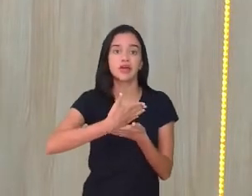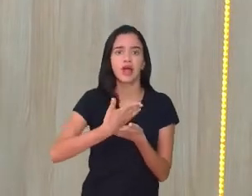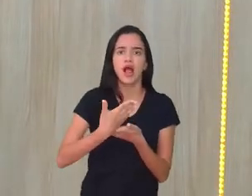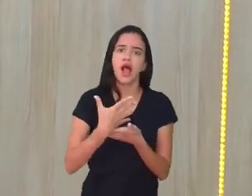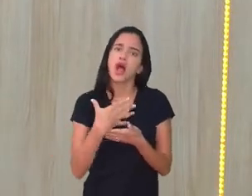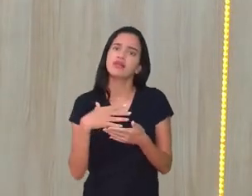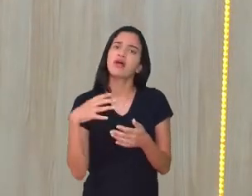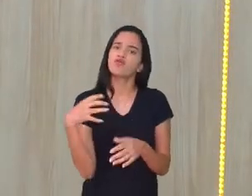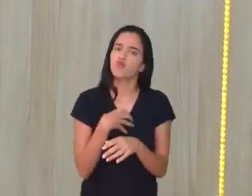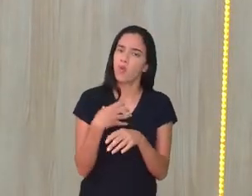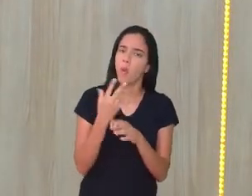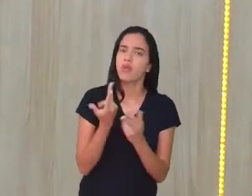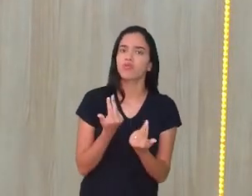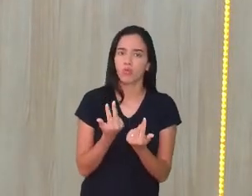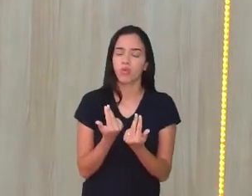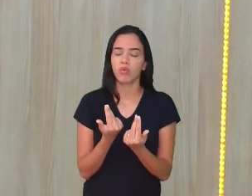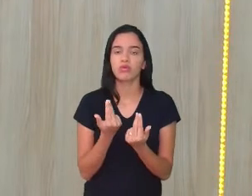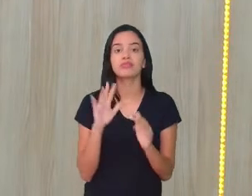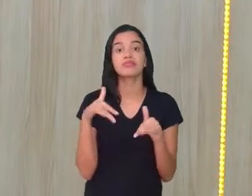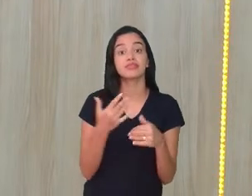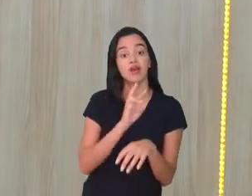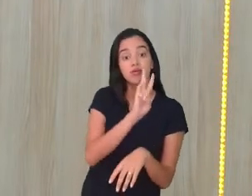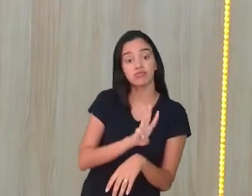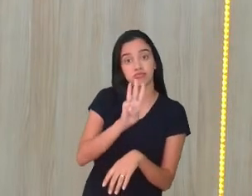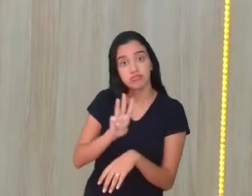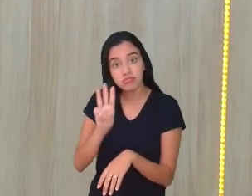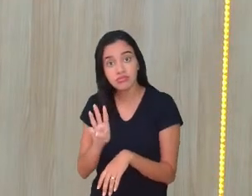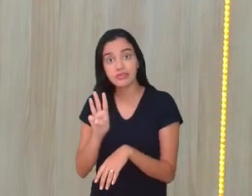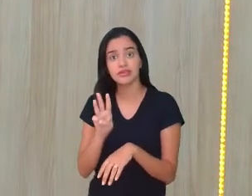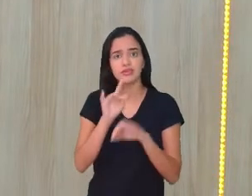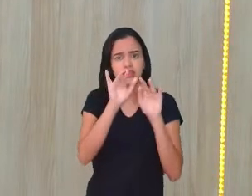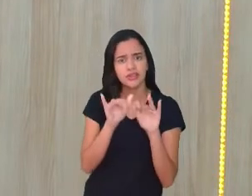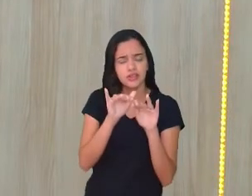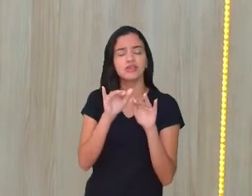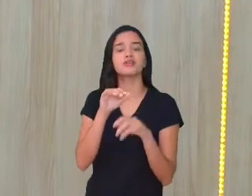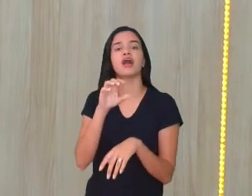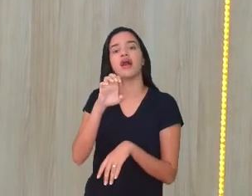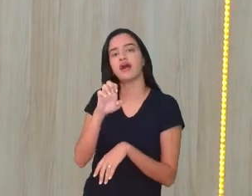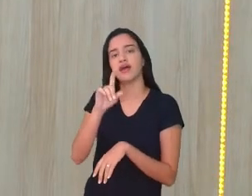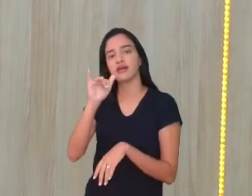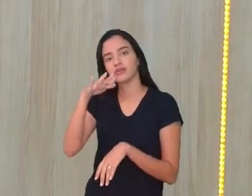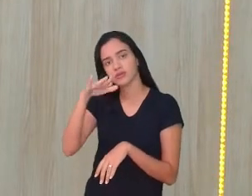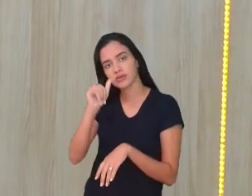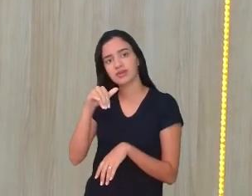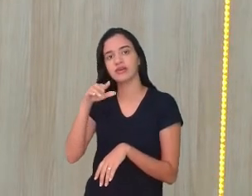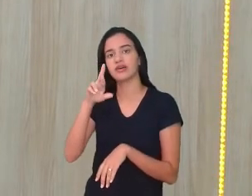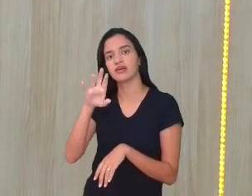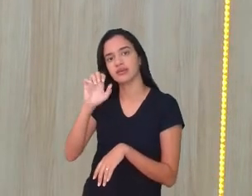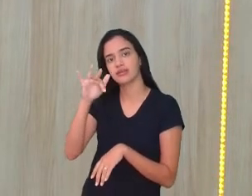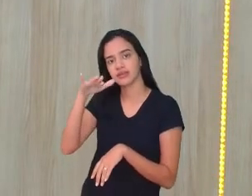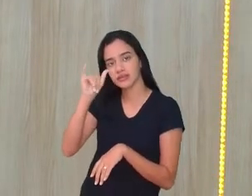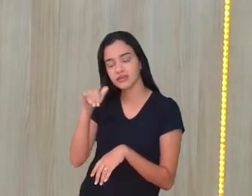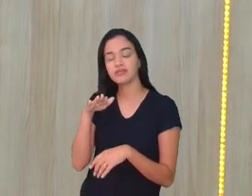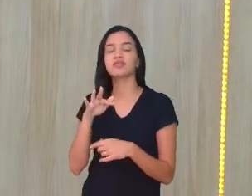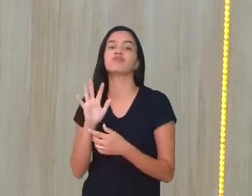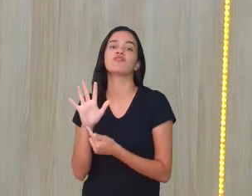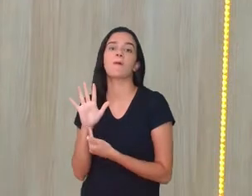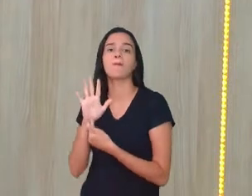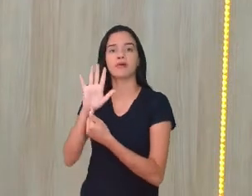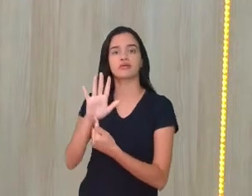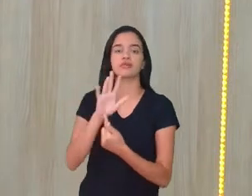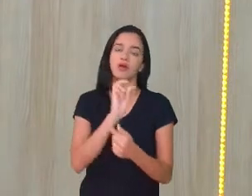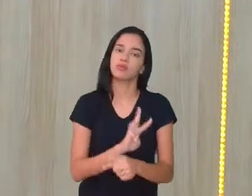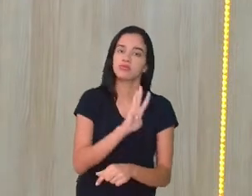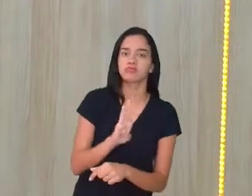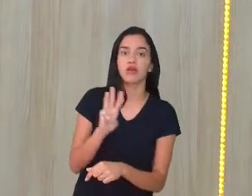mesma forma, vai lá no site de busca, digita lá Educa Recife, vai aparecer o site. Quando você clicar,